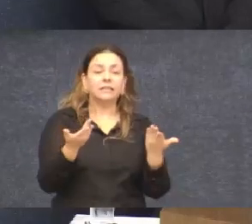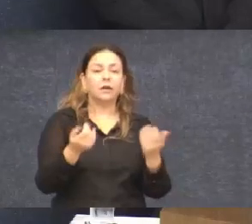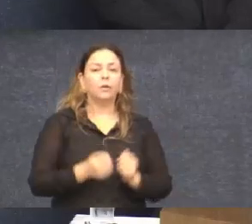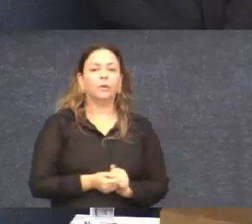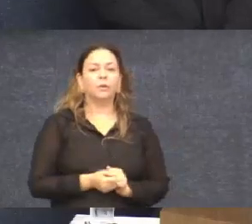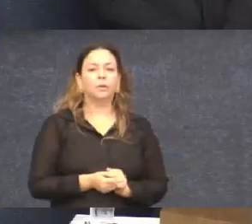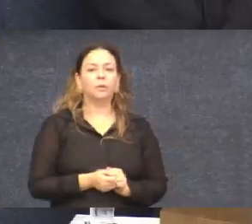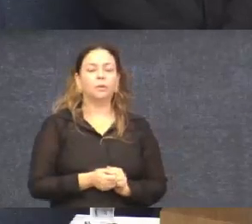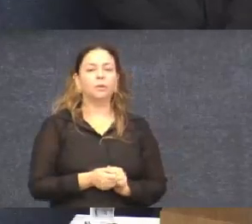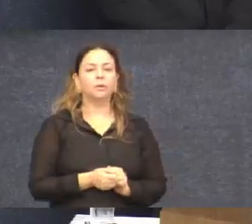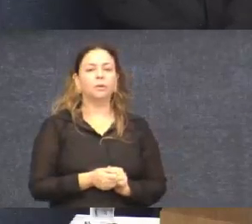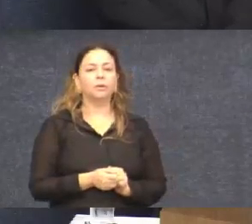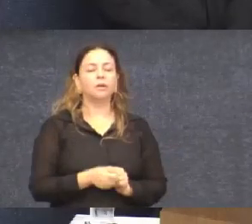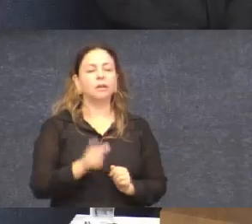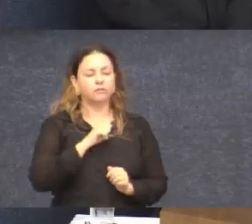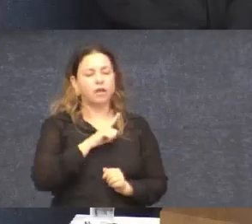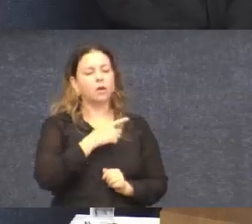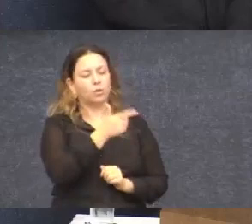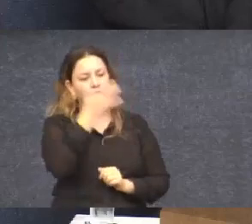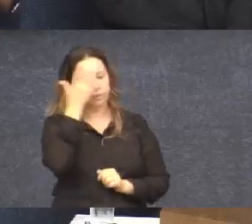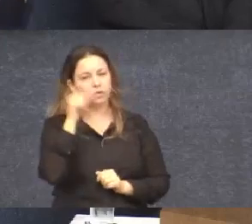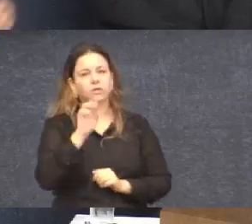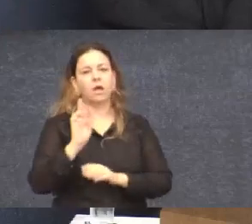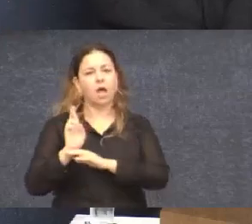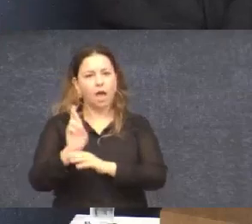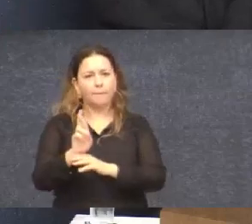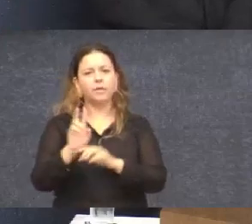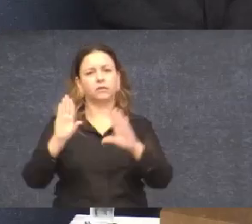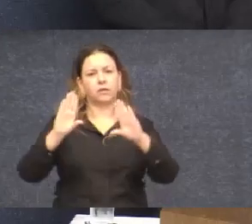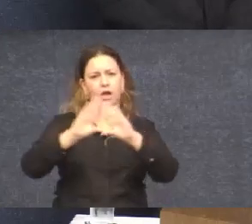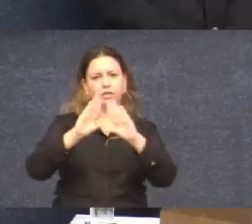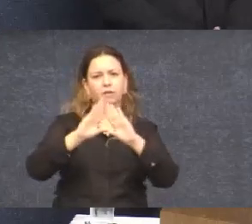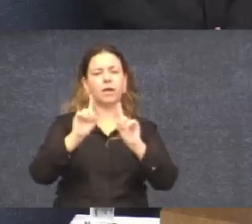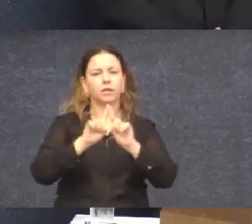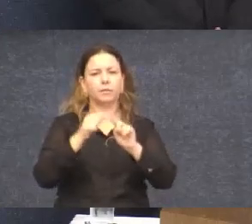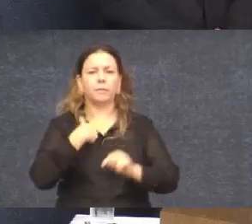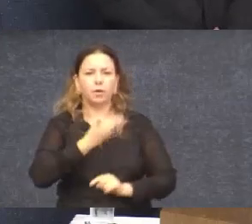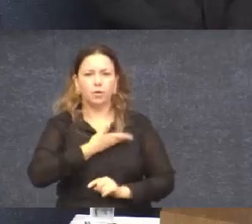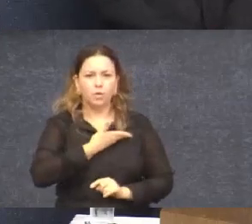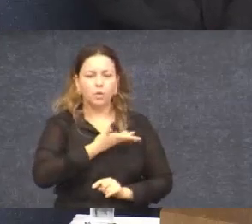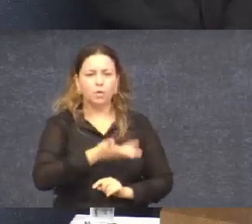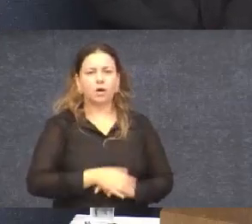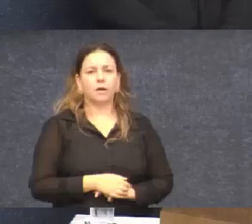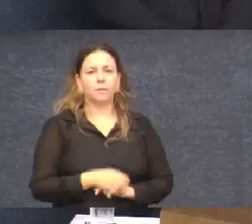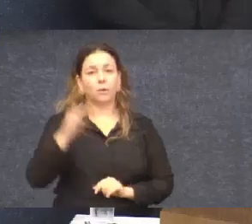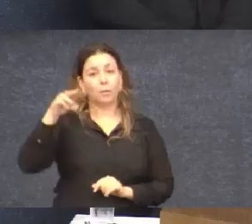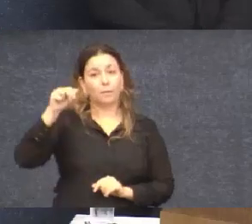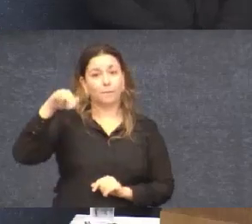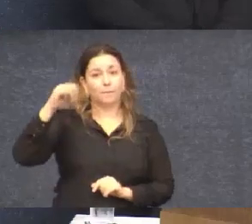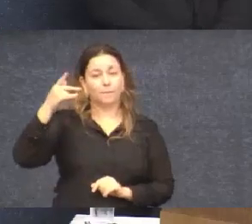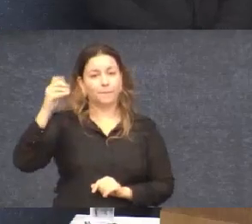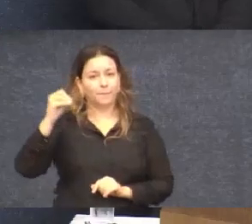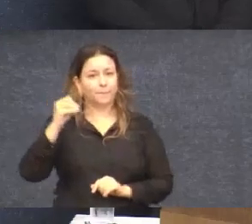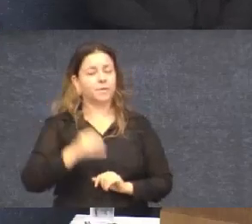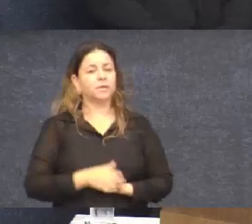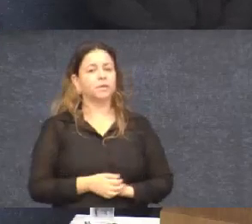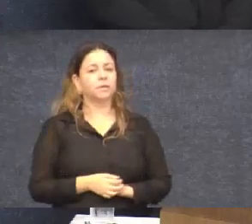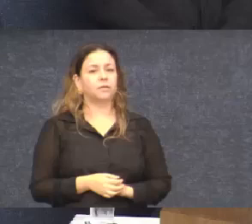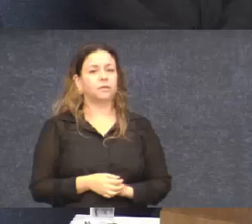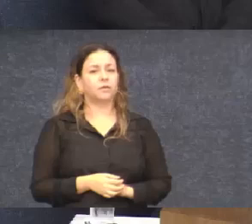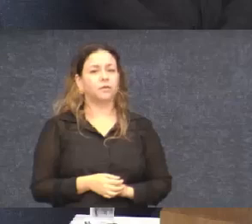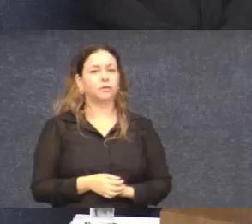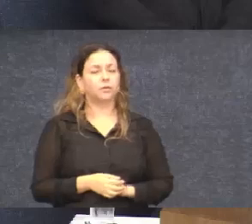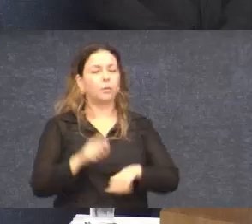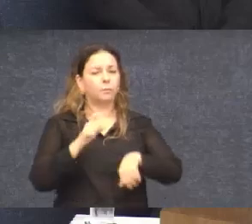como deputado, representando aqui a Assembleia Legislativa, desse meu amigo aqui, Maninho Félix, está com você, Maninho, num momento